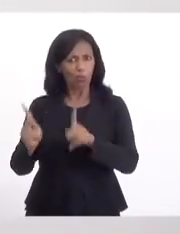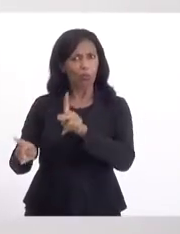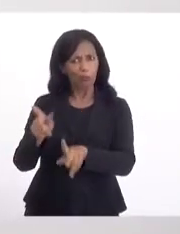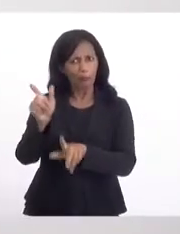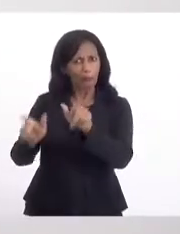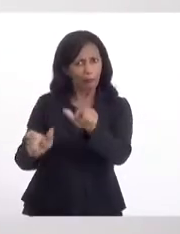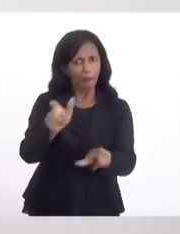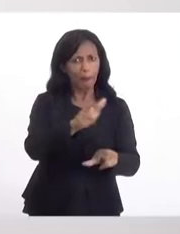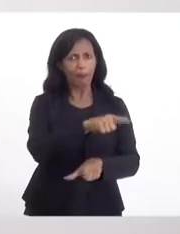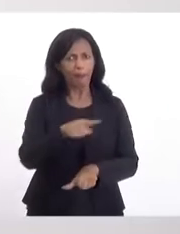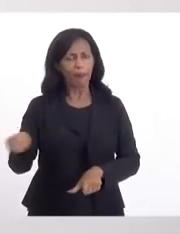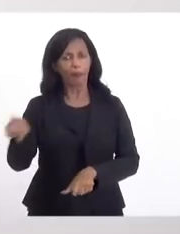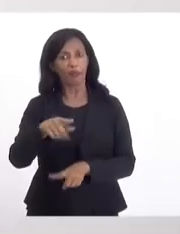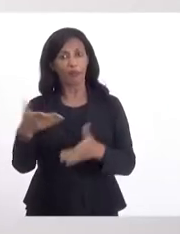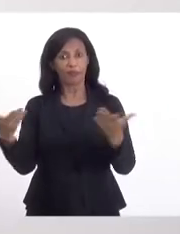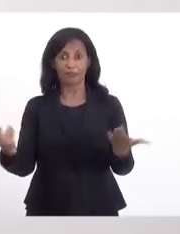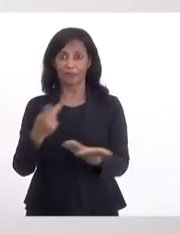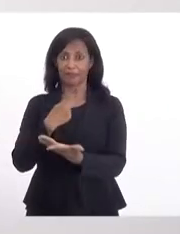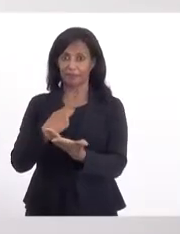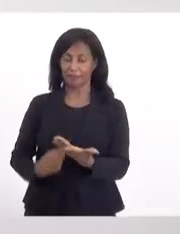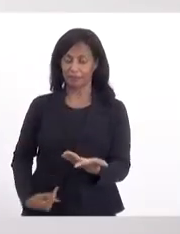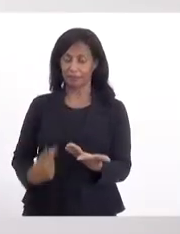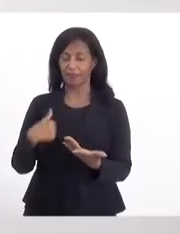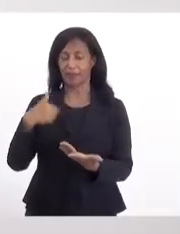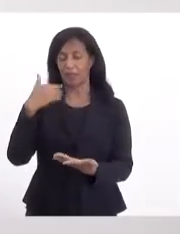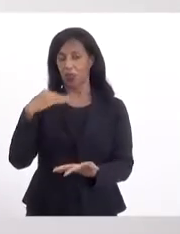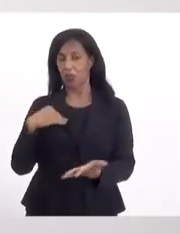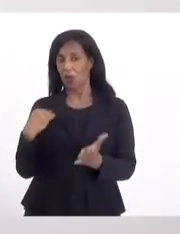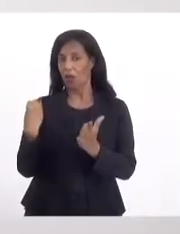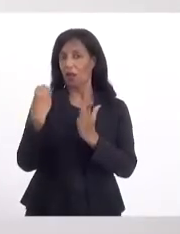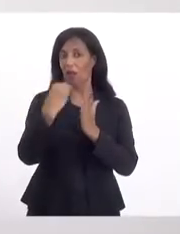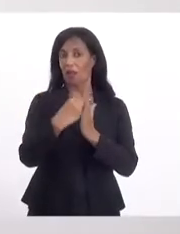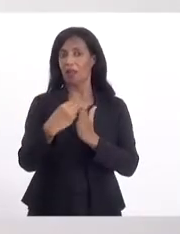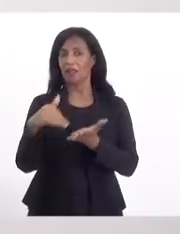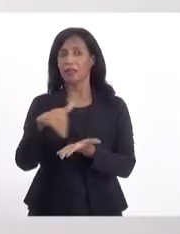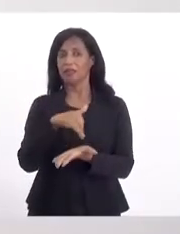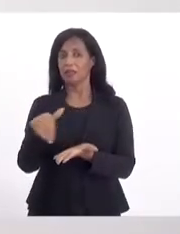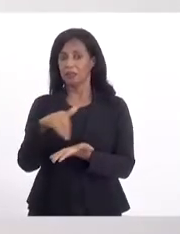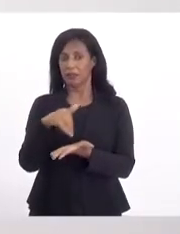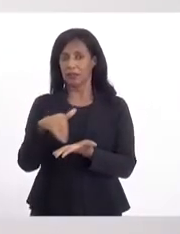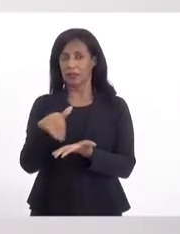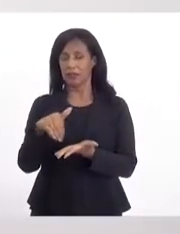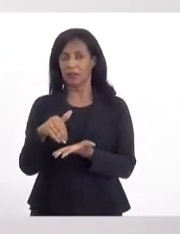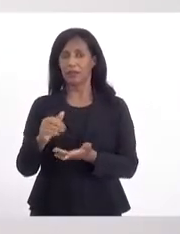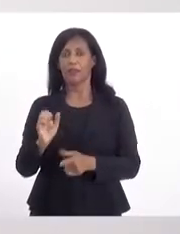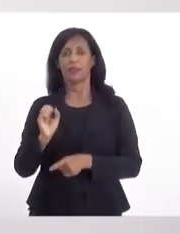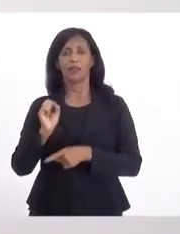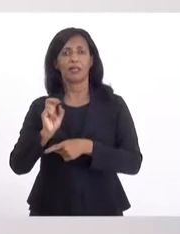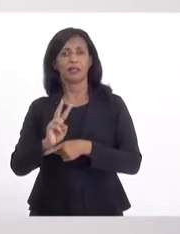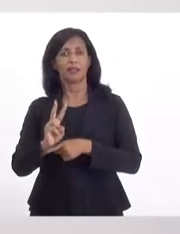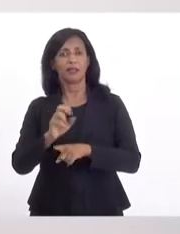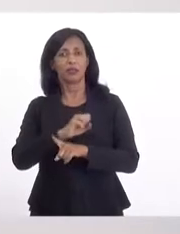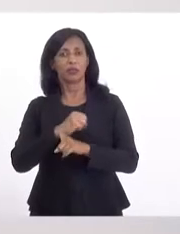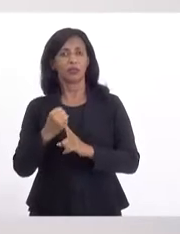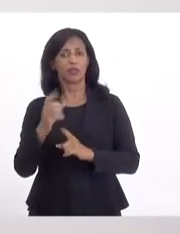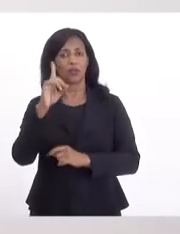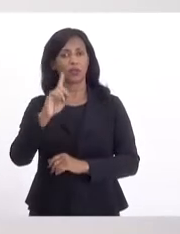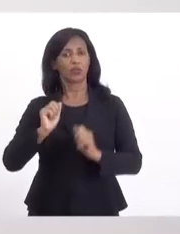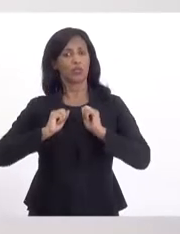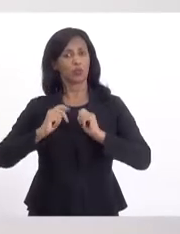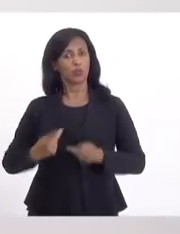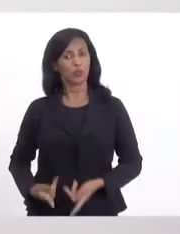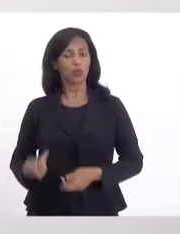E aí, senhor presidente, eu acrescentaria a Secretaria de Assistência Social e Direitos Humanos do